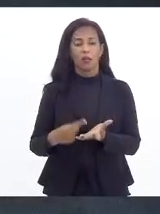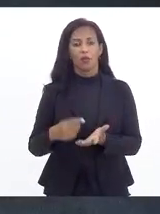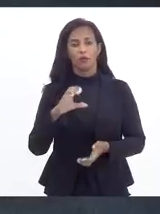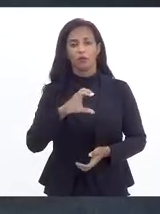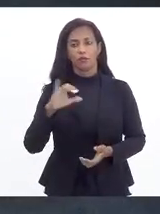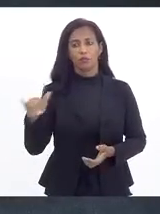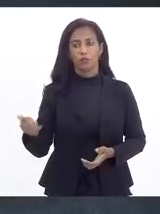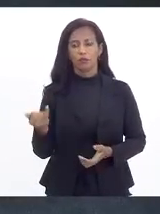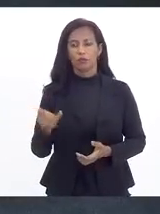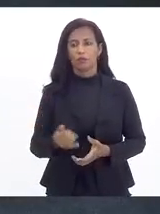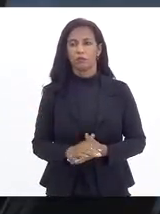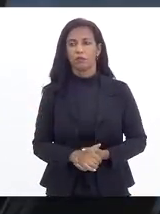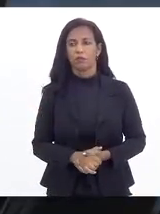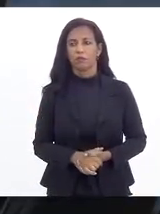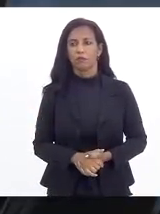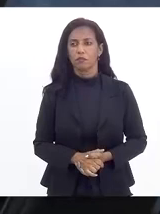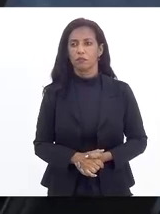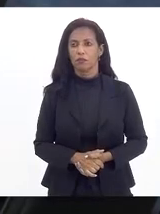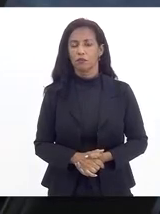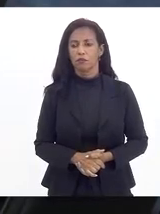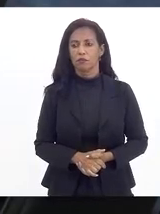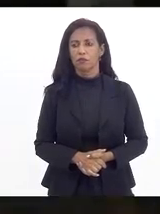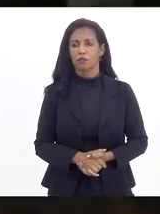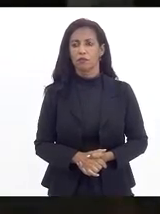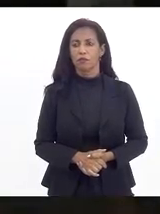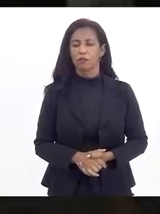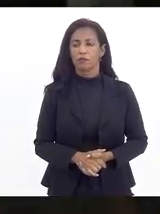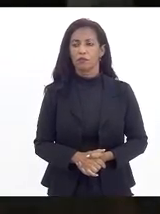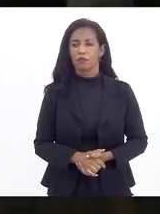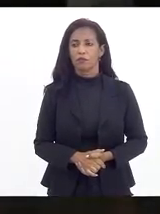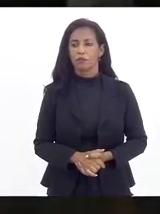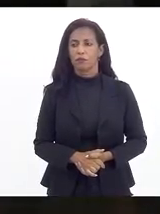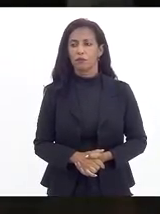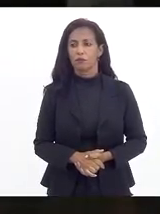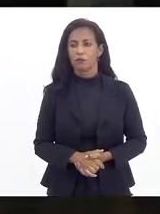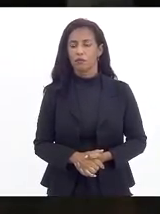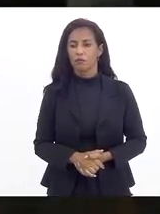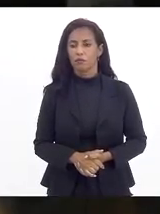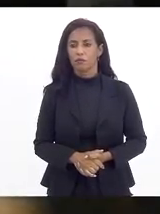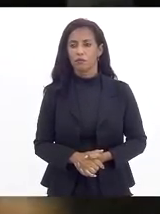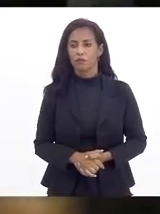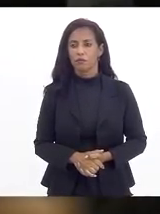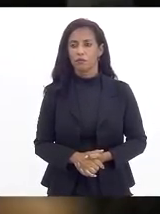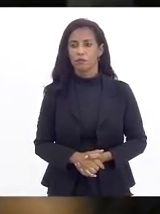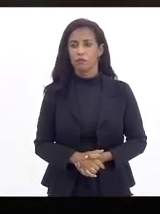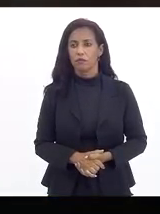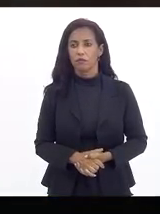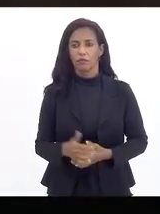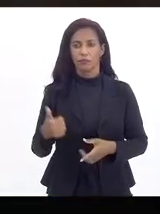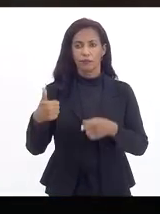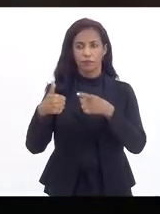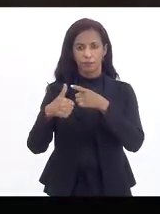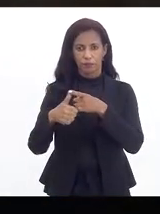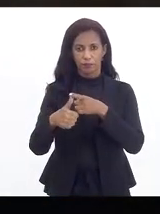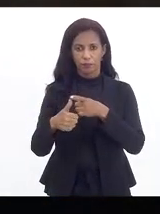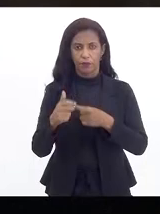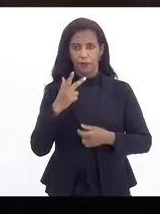CCJ. Obrigada. Questão de ordem, presidente. Deputado Márcio, respondendo à questão de ordem. Primeiro dizer